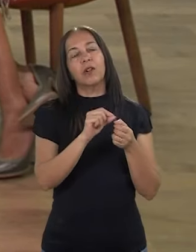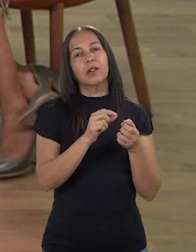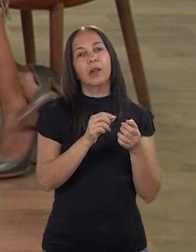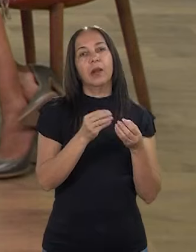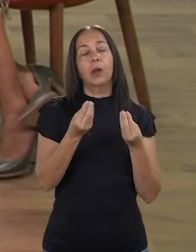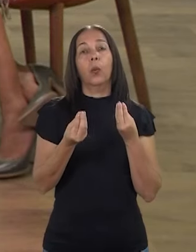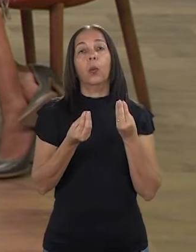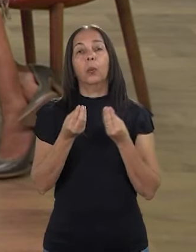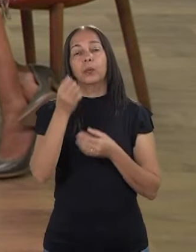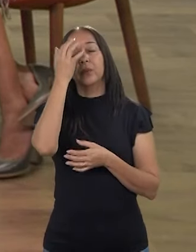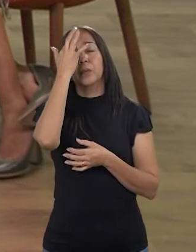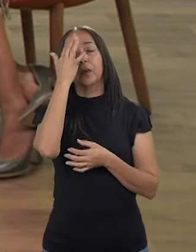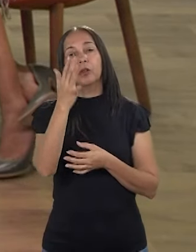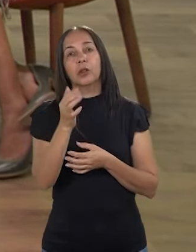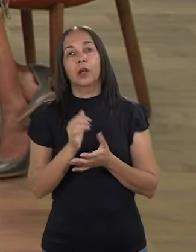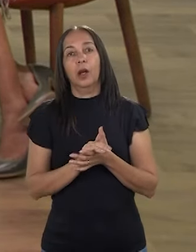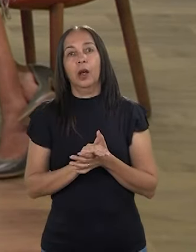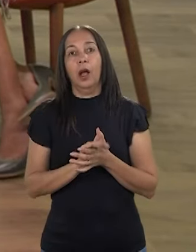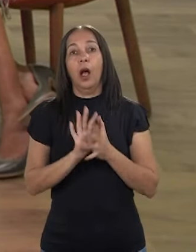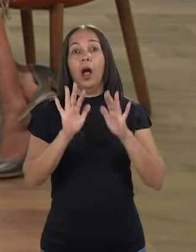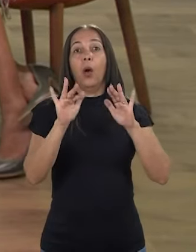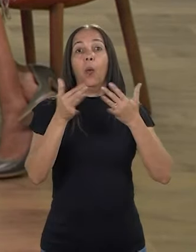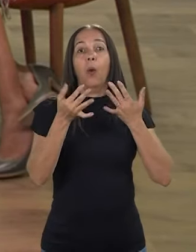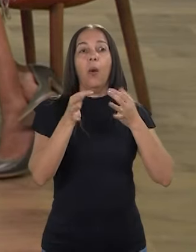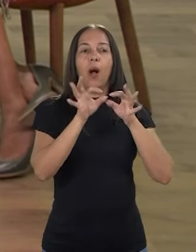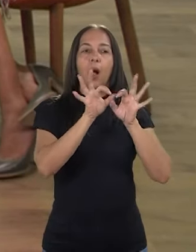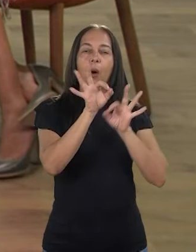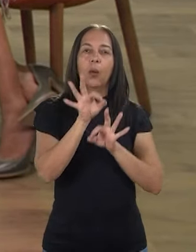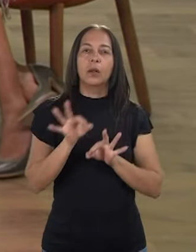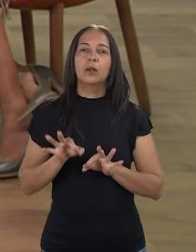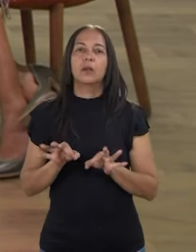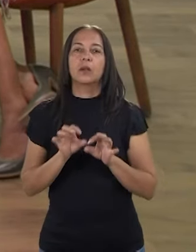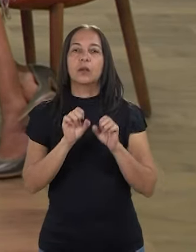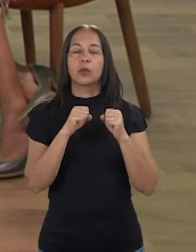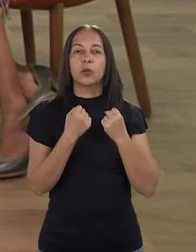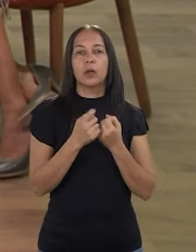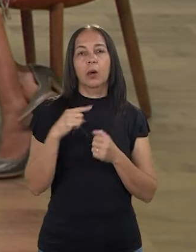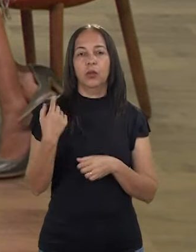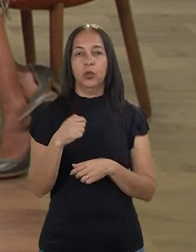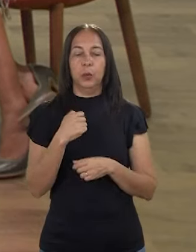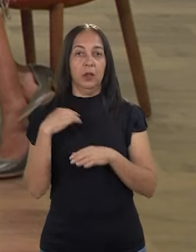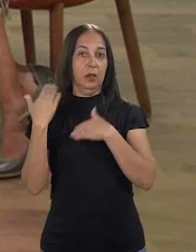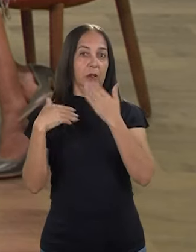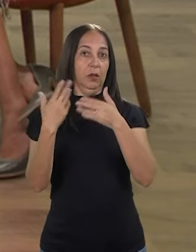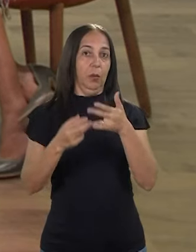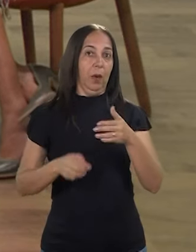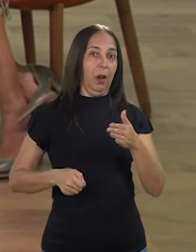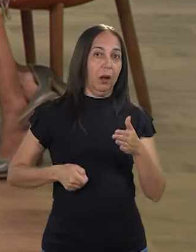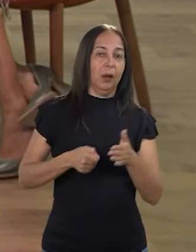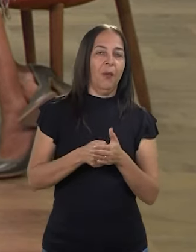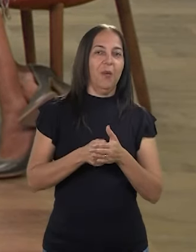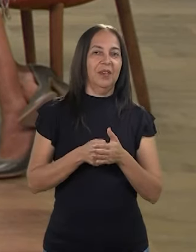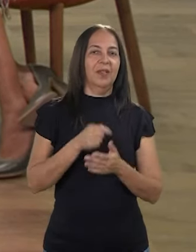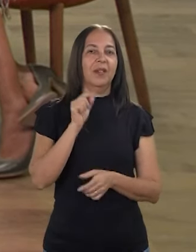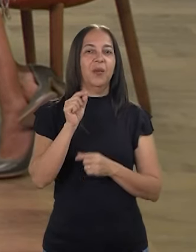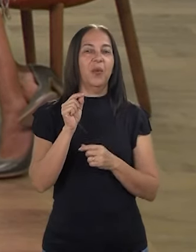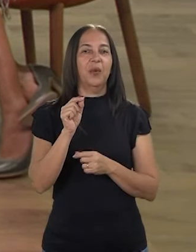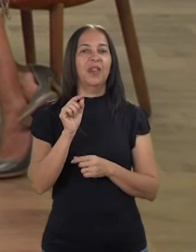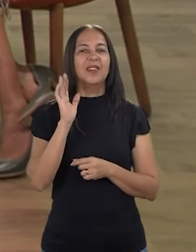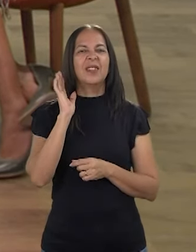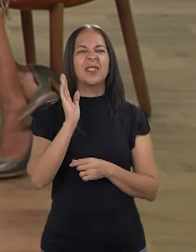formas de imaginar eh que tip tipo de organização social a gente precisa desenvolver para combater essa